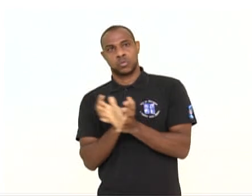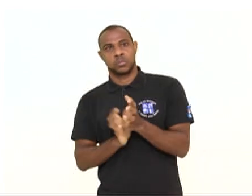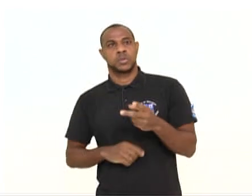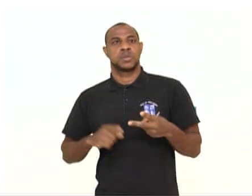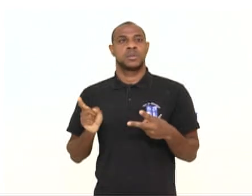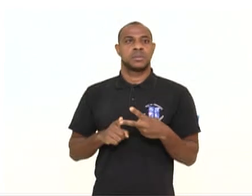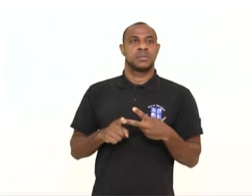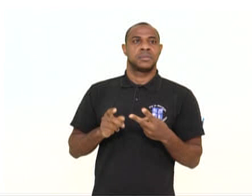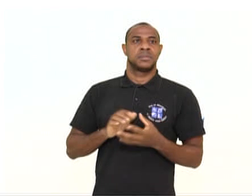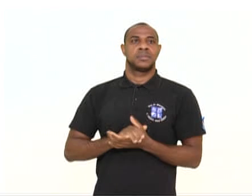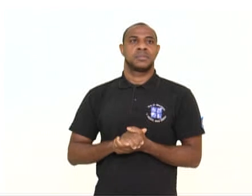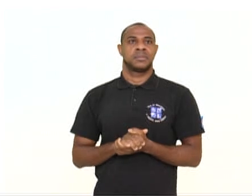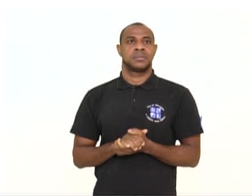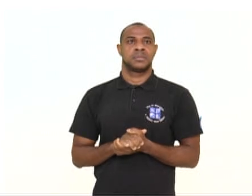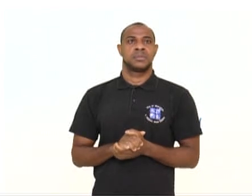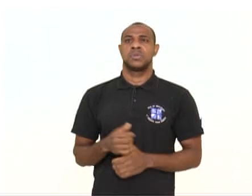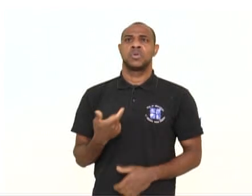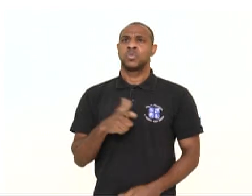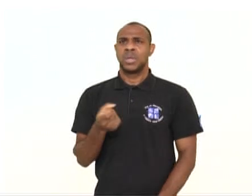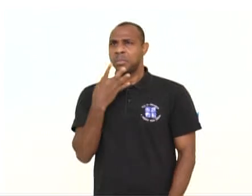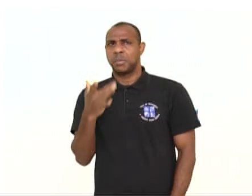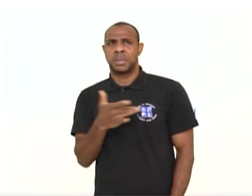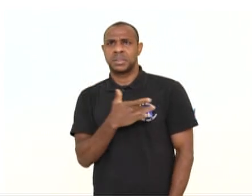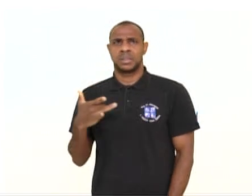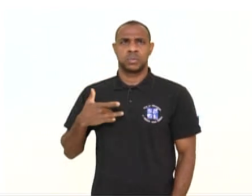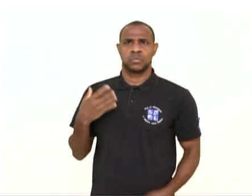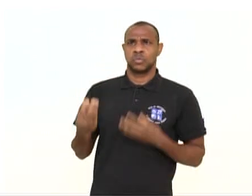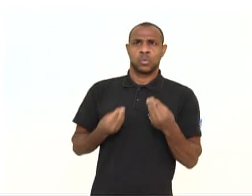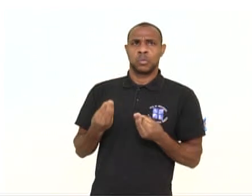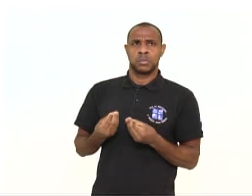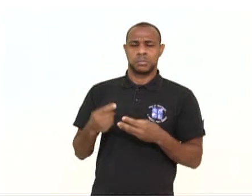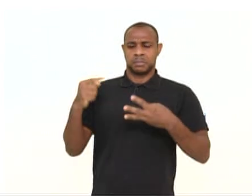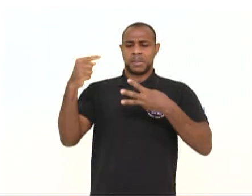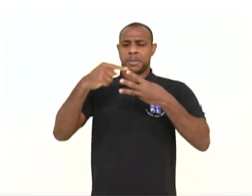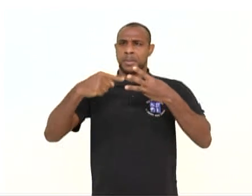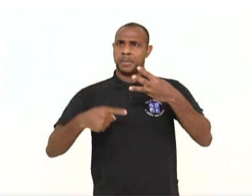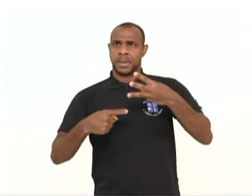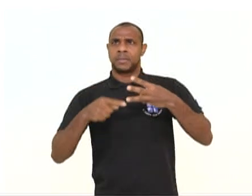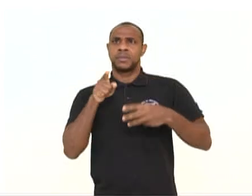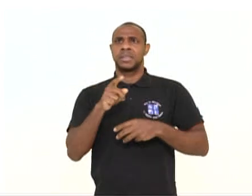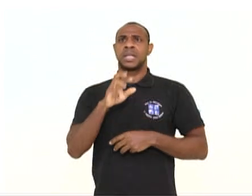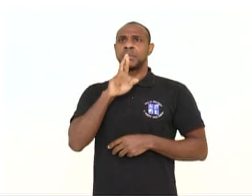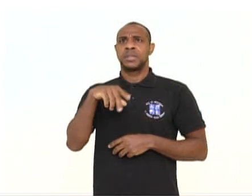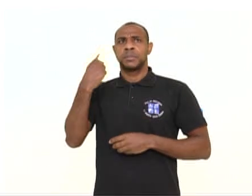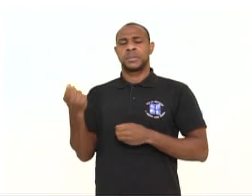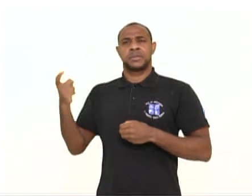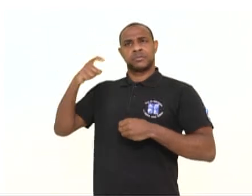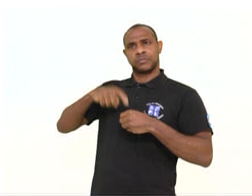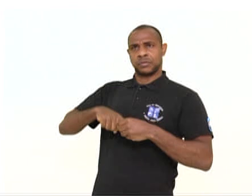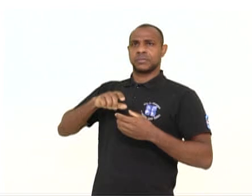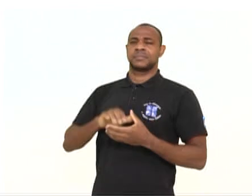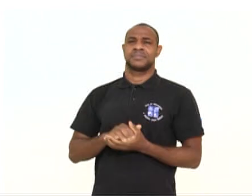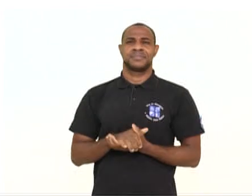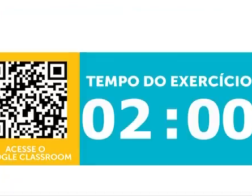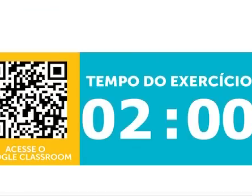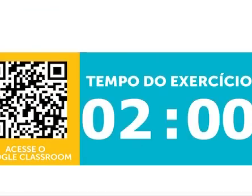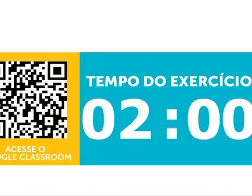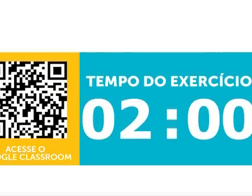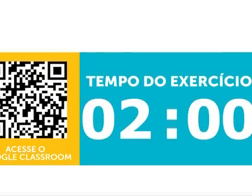it's not good to your health. Não é bom para a sua saúde. Vou dar um tempinho para vocês responderem e a gente já retorna.